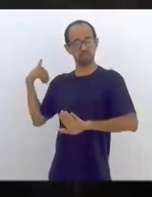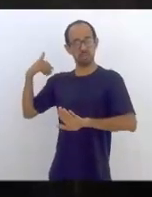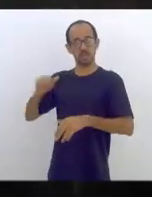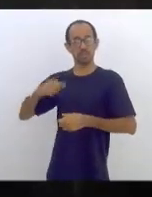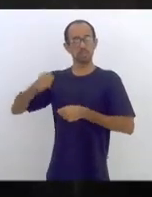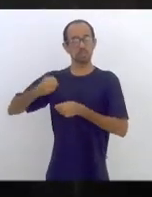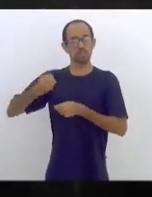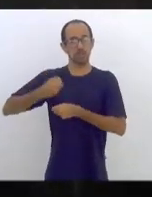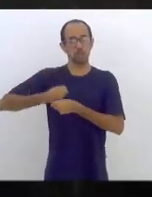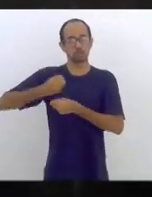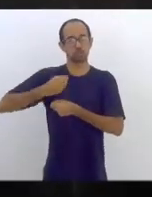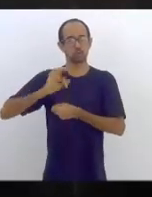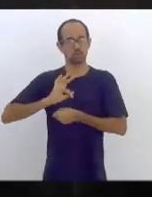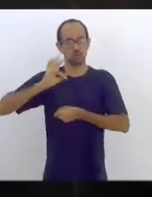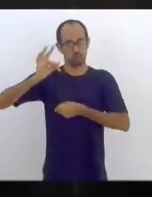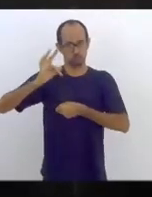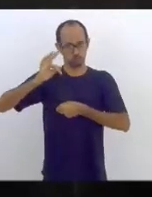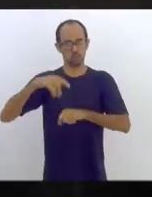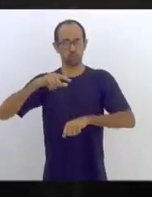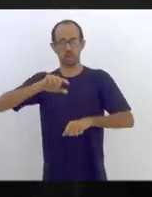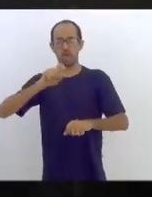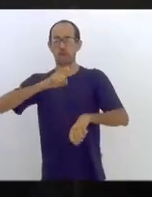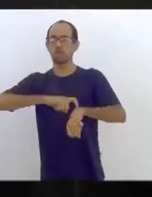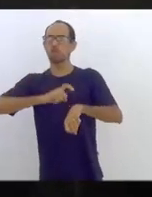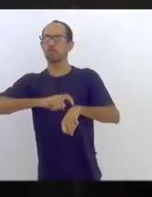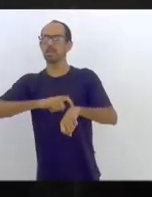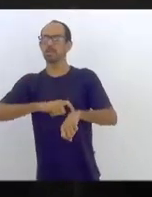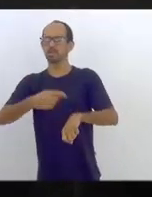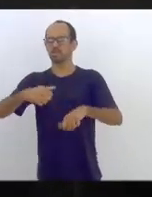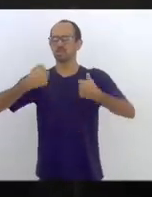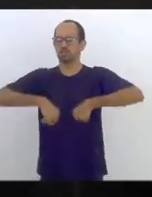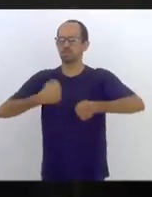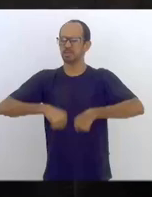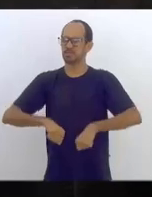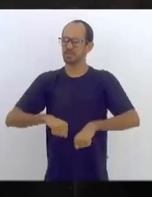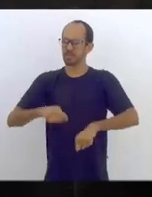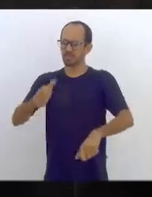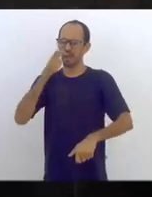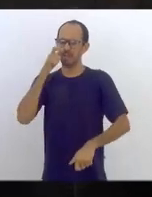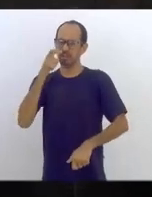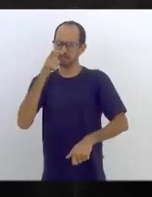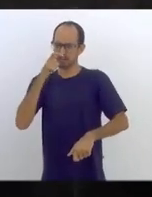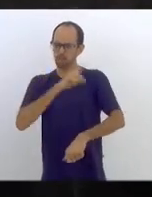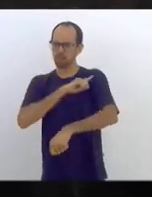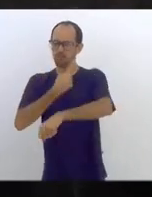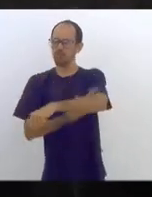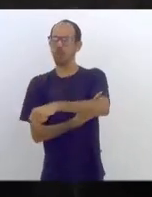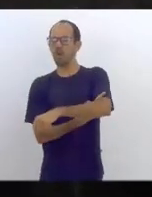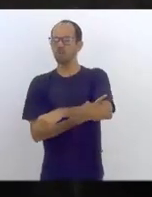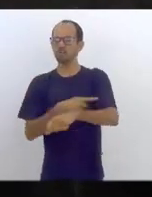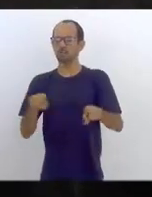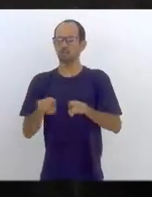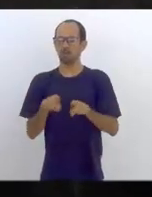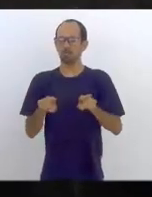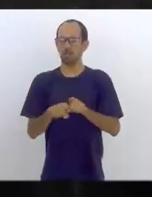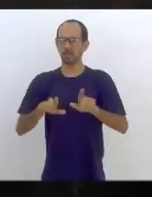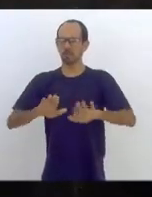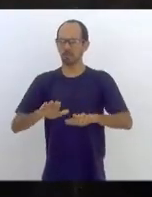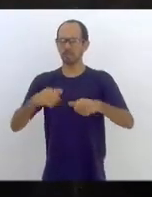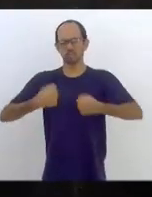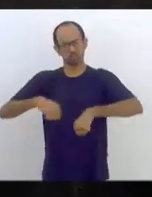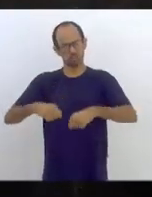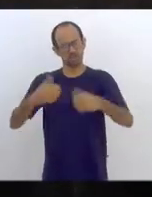próximo ano. É um momento que a gente precisa estar atento e forte, mas também que a gente precisa